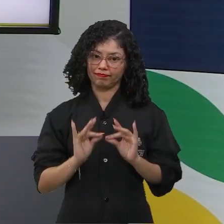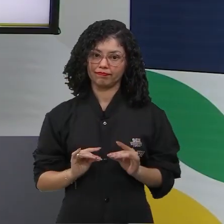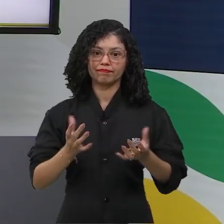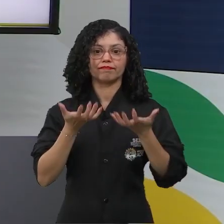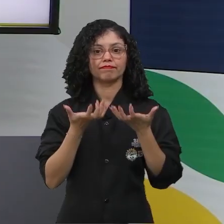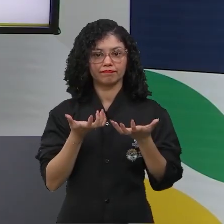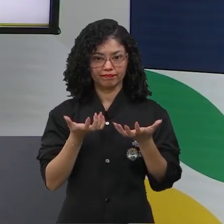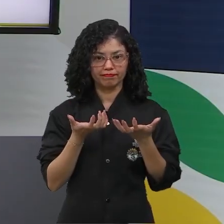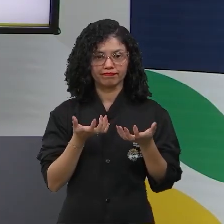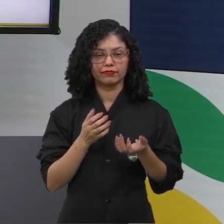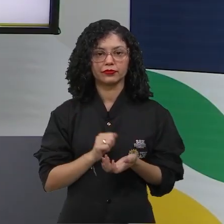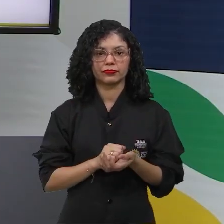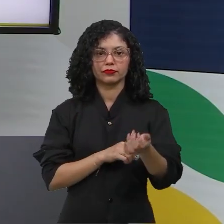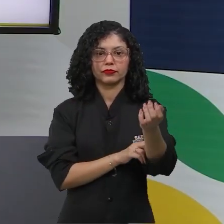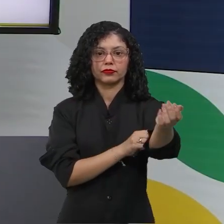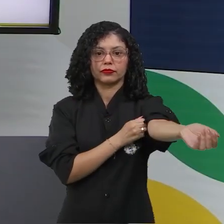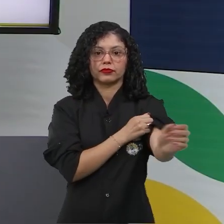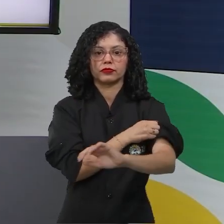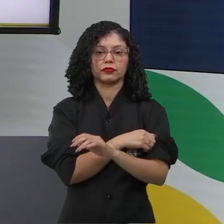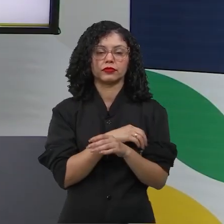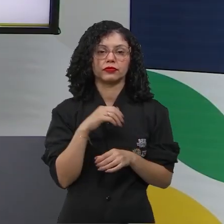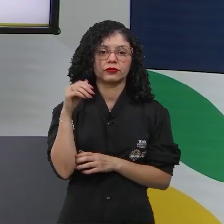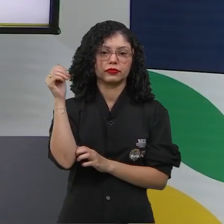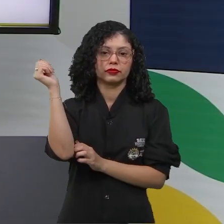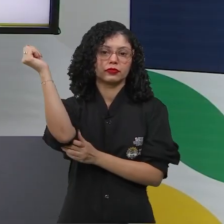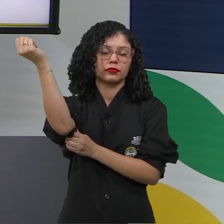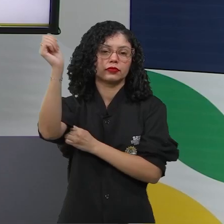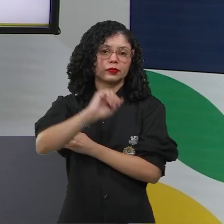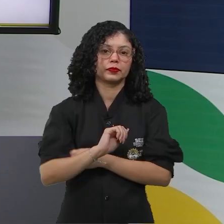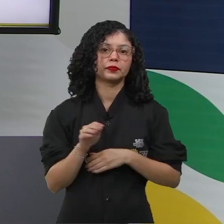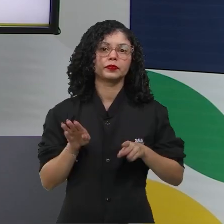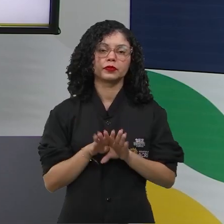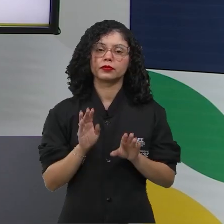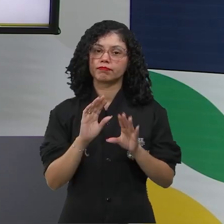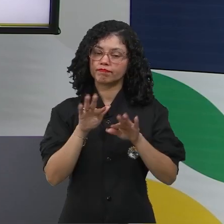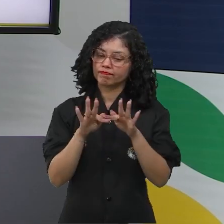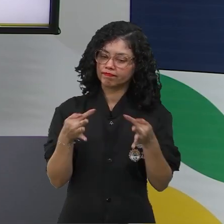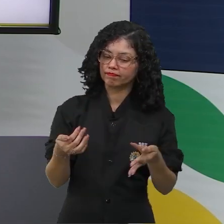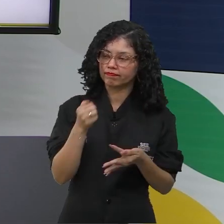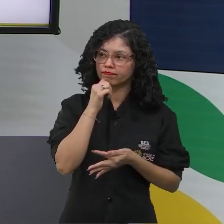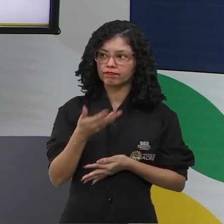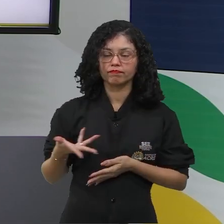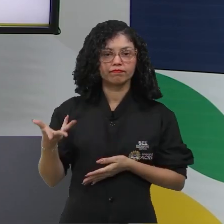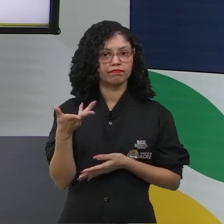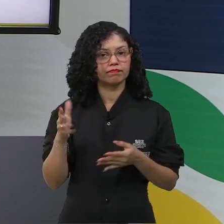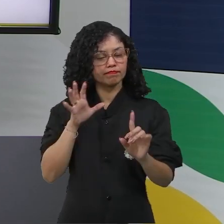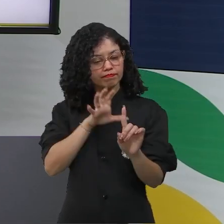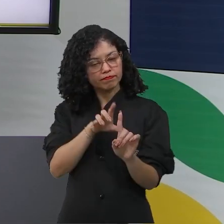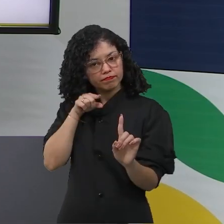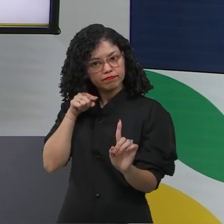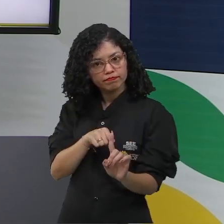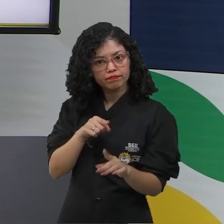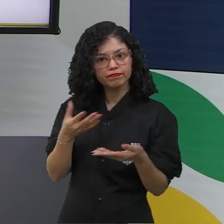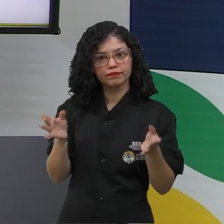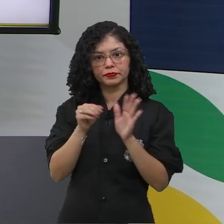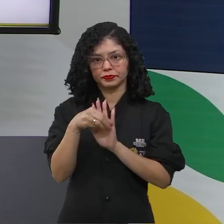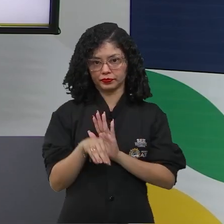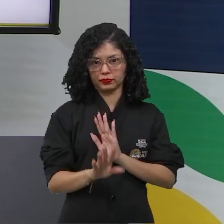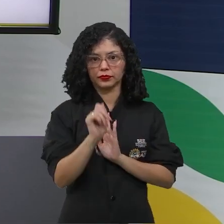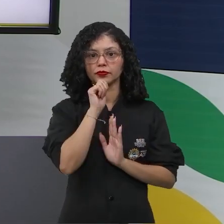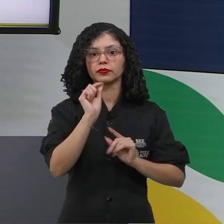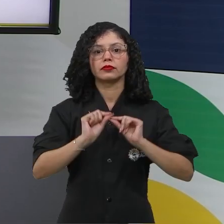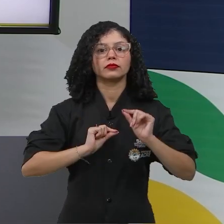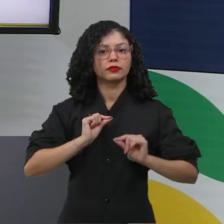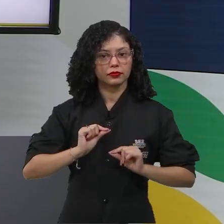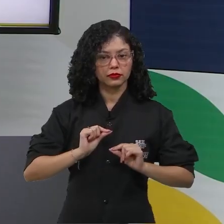eu quero, de uma forma que é prejudicial à saúde, e simplesmente por base da imposição da mídia. Como assim imposição da